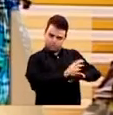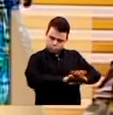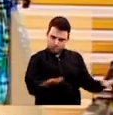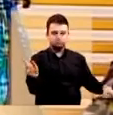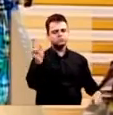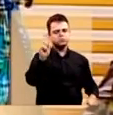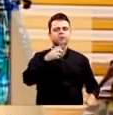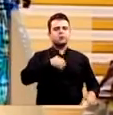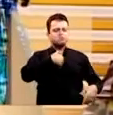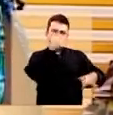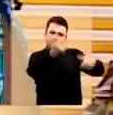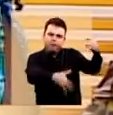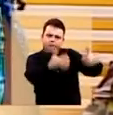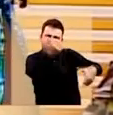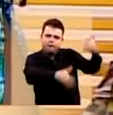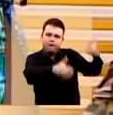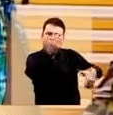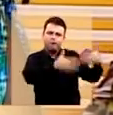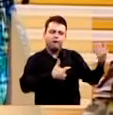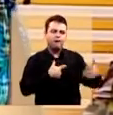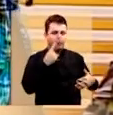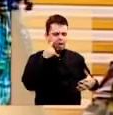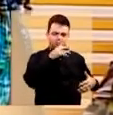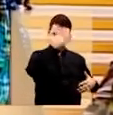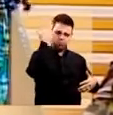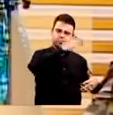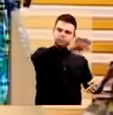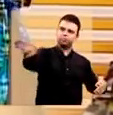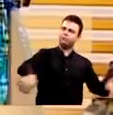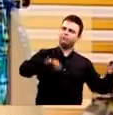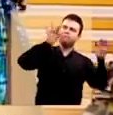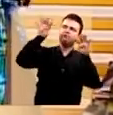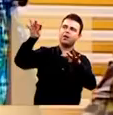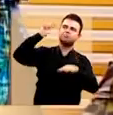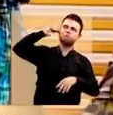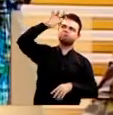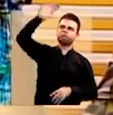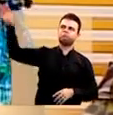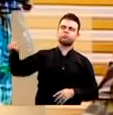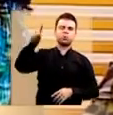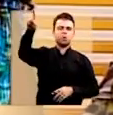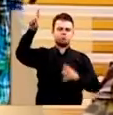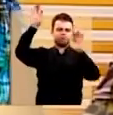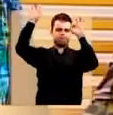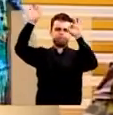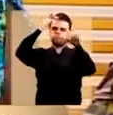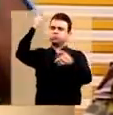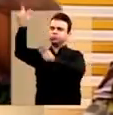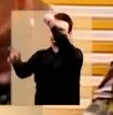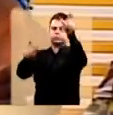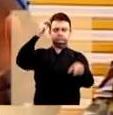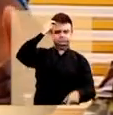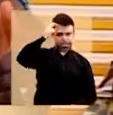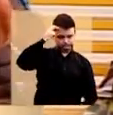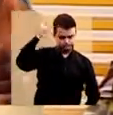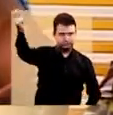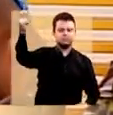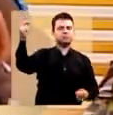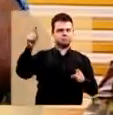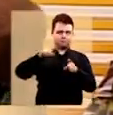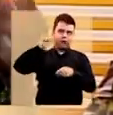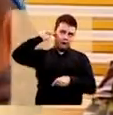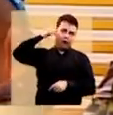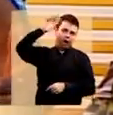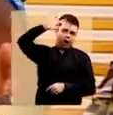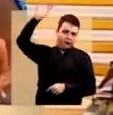de ter a sensibilidade de reconhecer a humanidade e a genialidade que se tem no continente africano, em